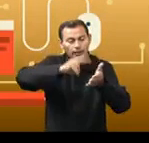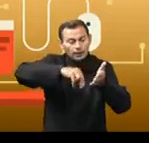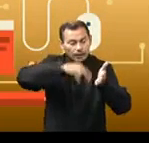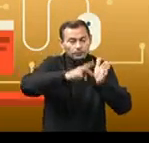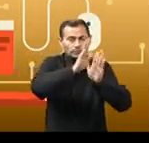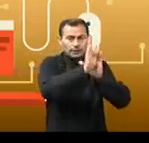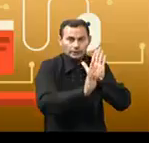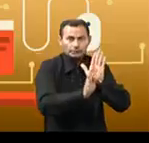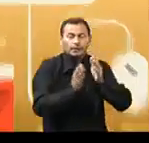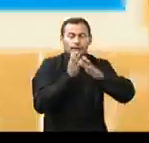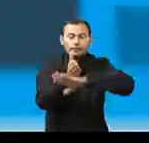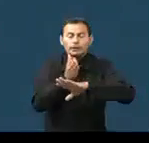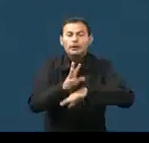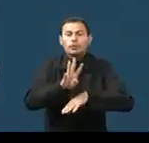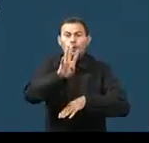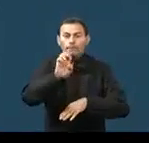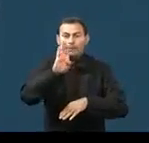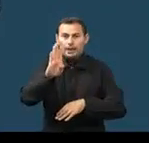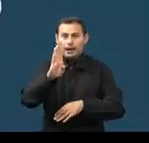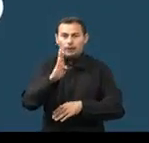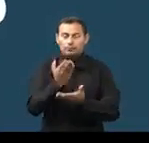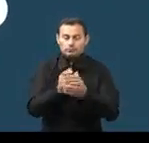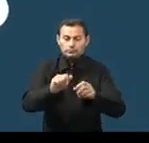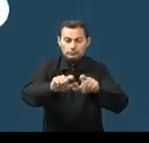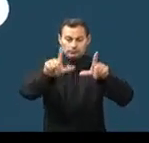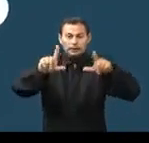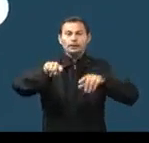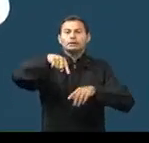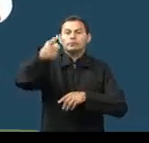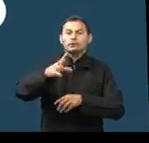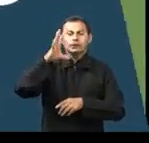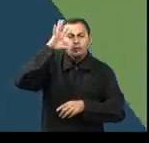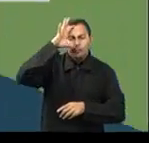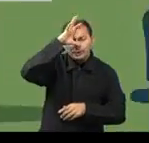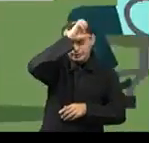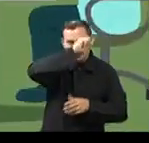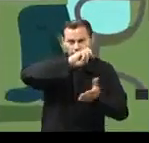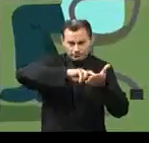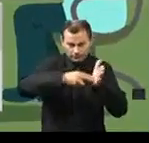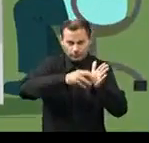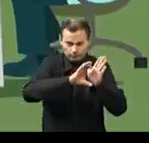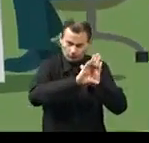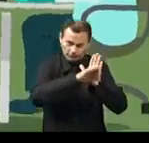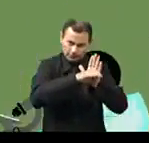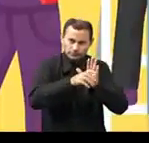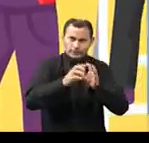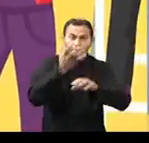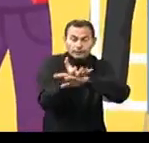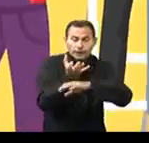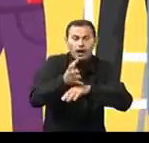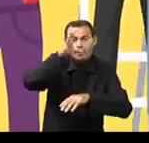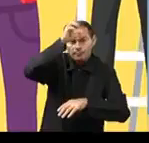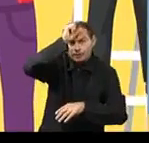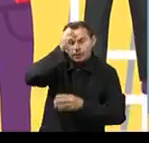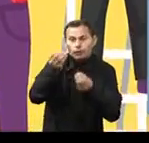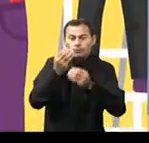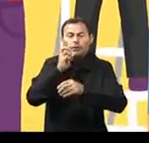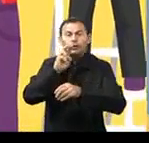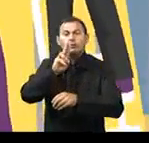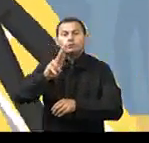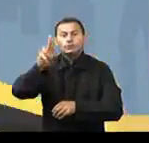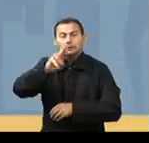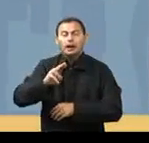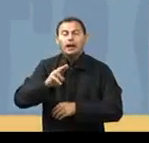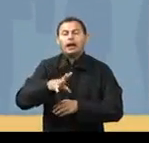textos e acessar as web-aulas. E depois de compreender os conceitos da disciplina, você aprendeu como aplicar os